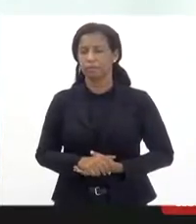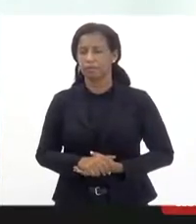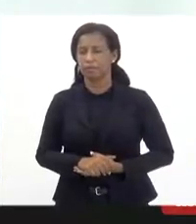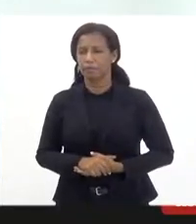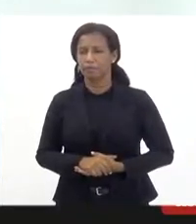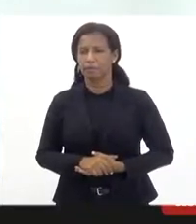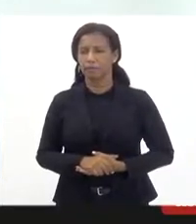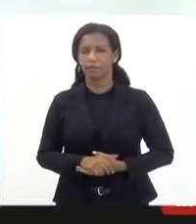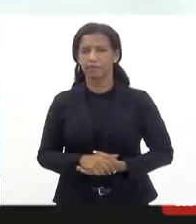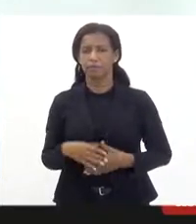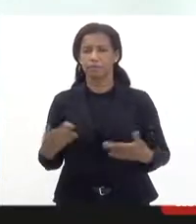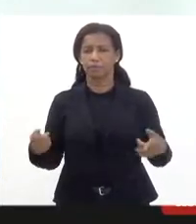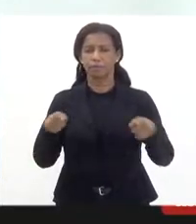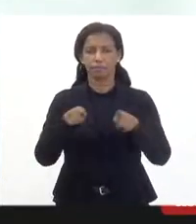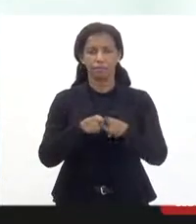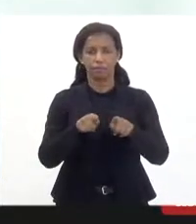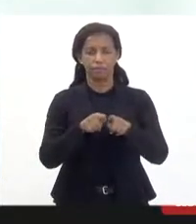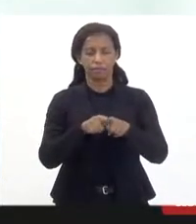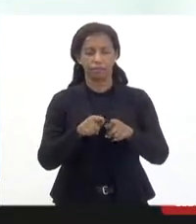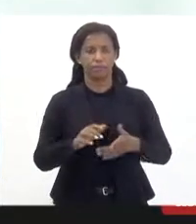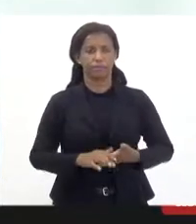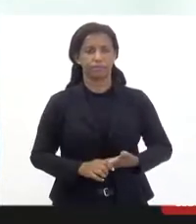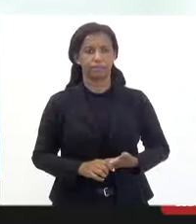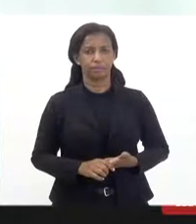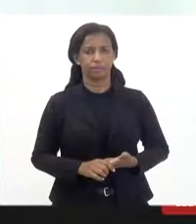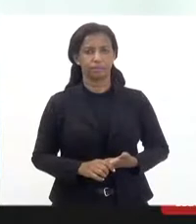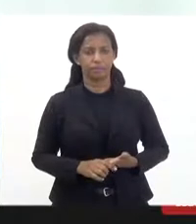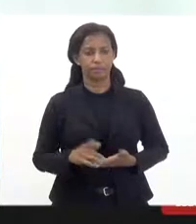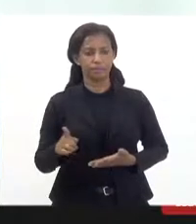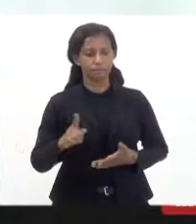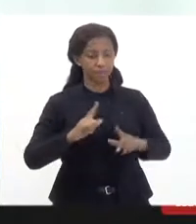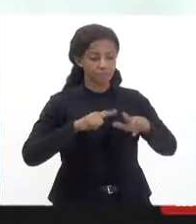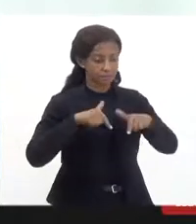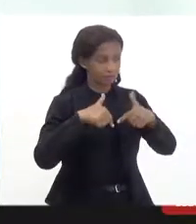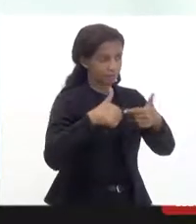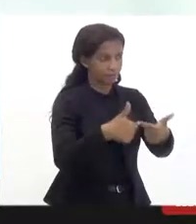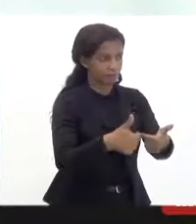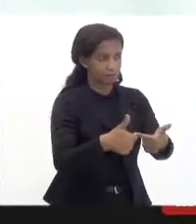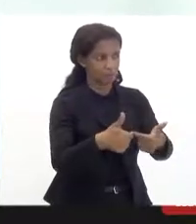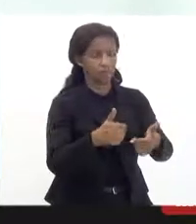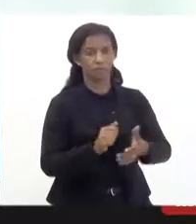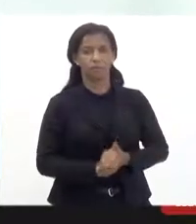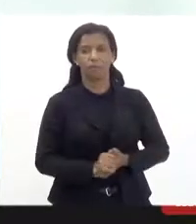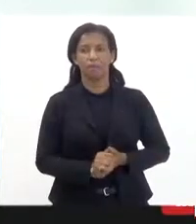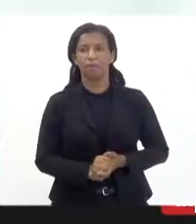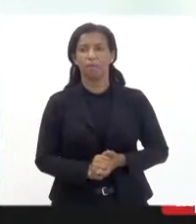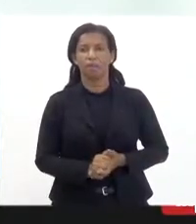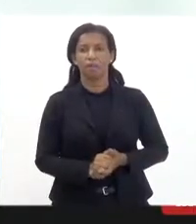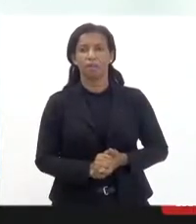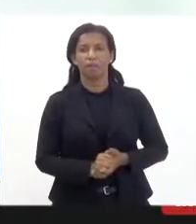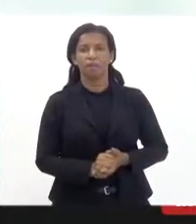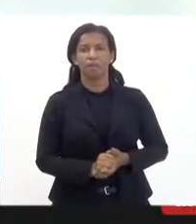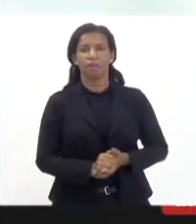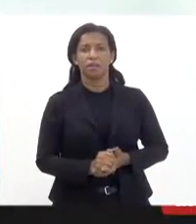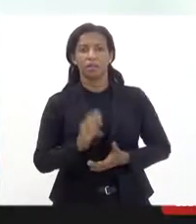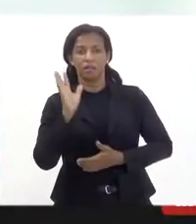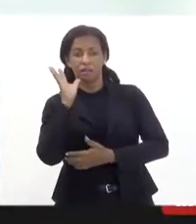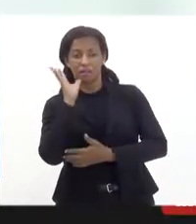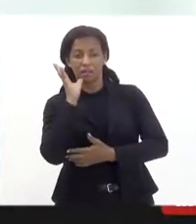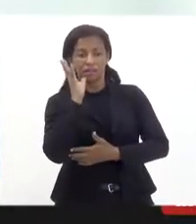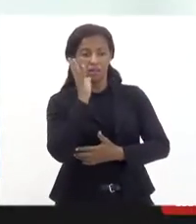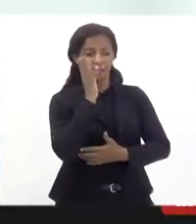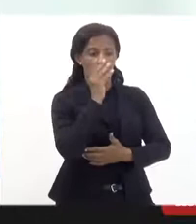E, evidentemente, essa prática de se postergar com a